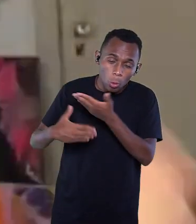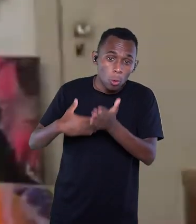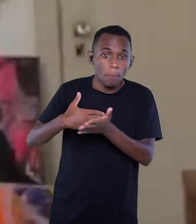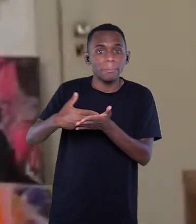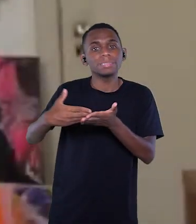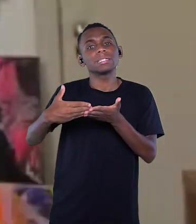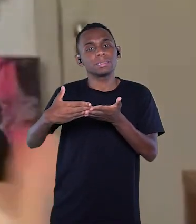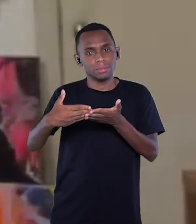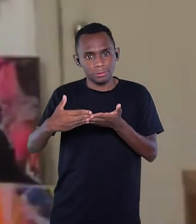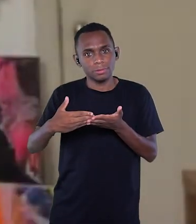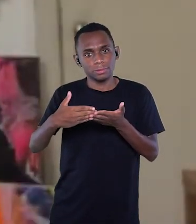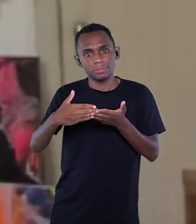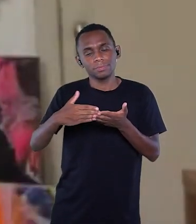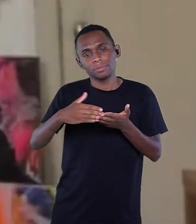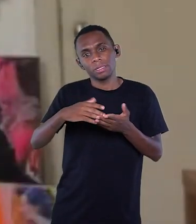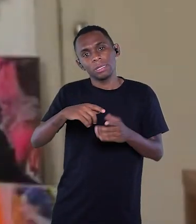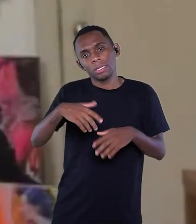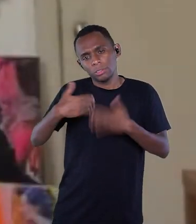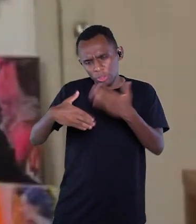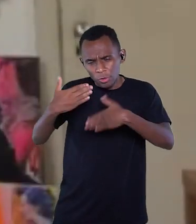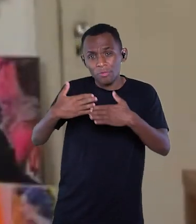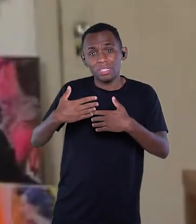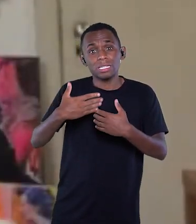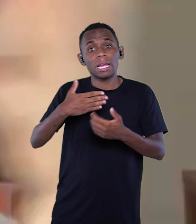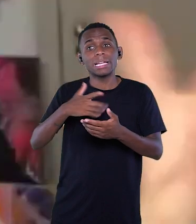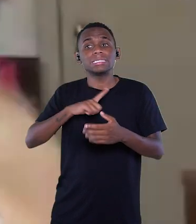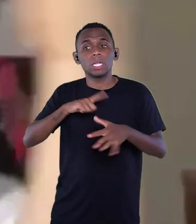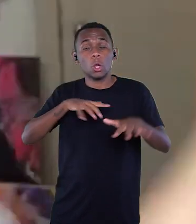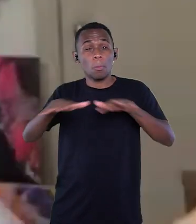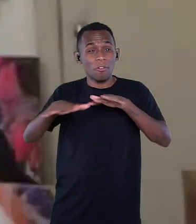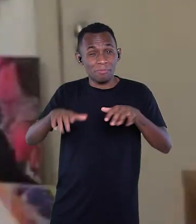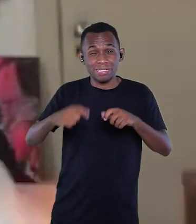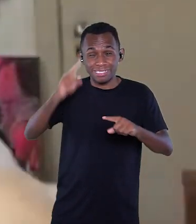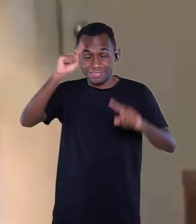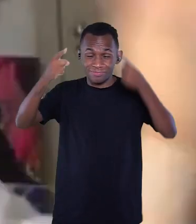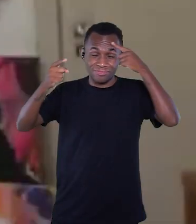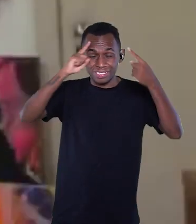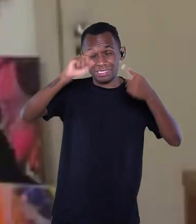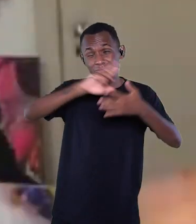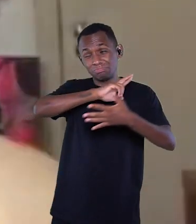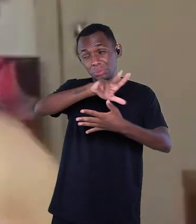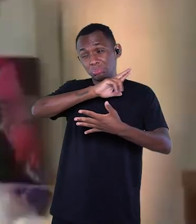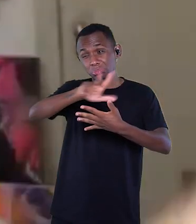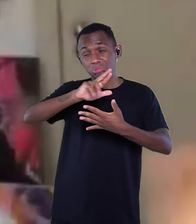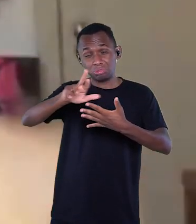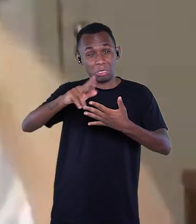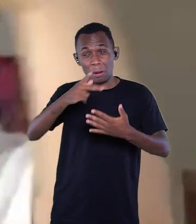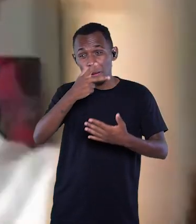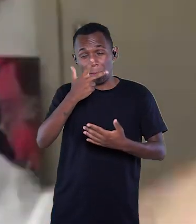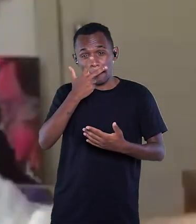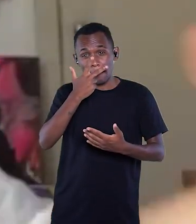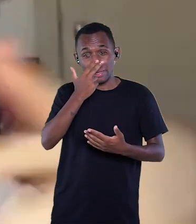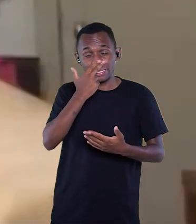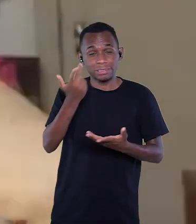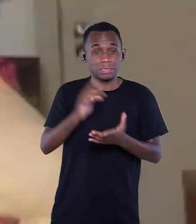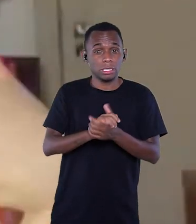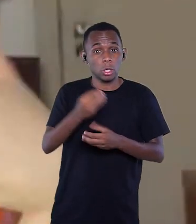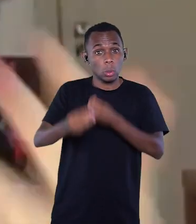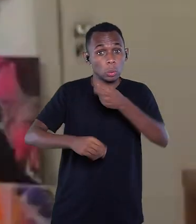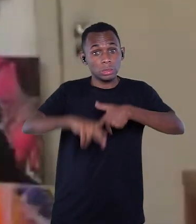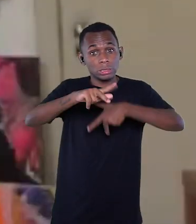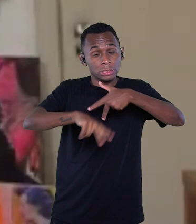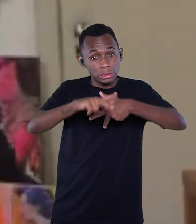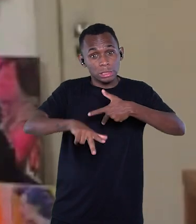um movimento reacionário, né? Que inventa milhões de coisas sobre ideologia de gênero, enfim, assim,